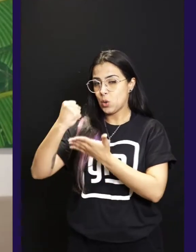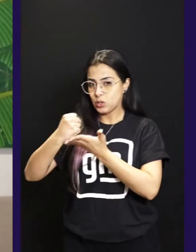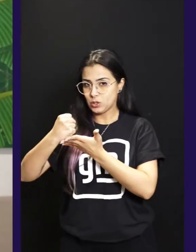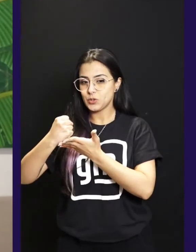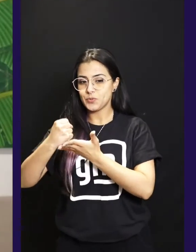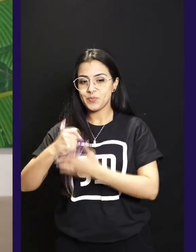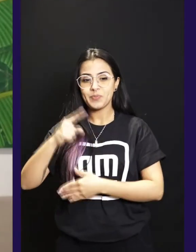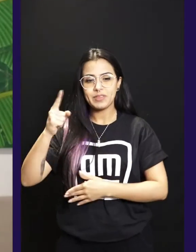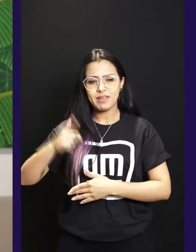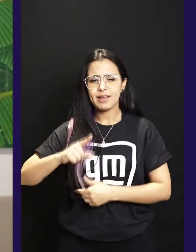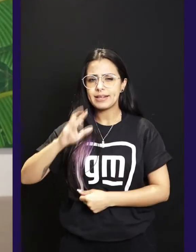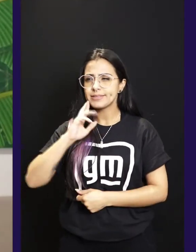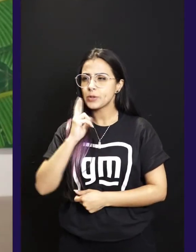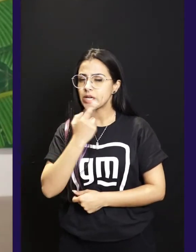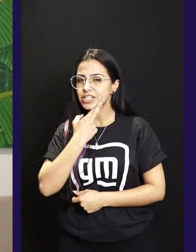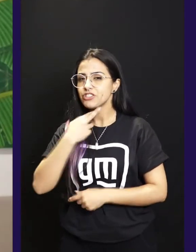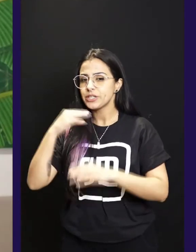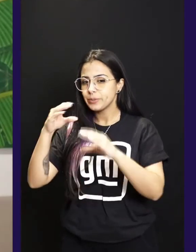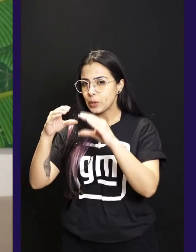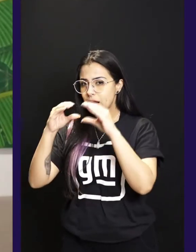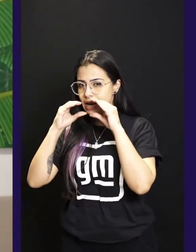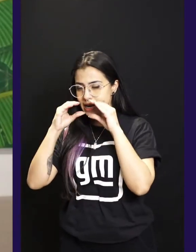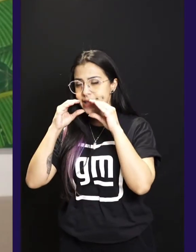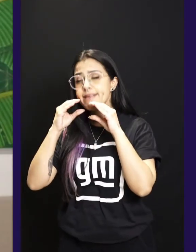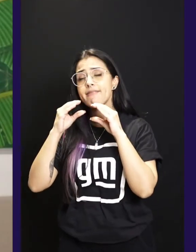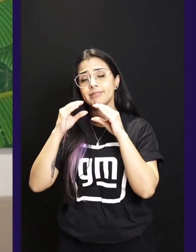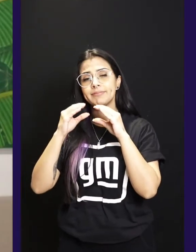com garçons, foi com o pessoal da cozinha também.